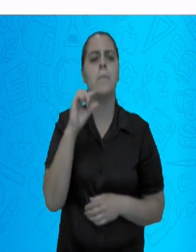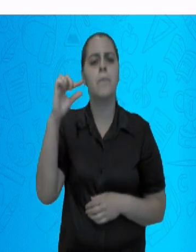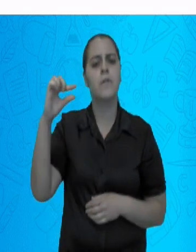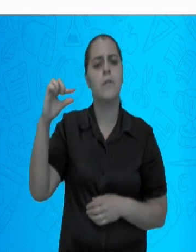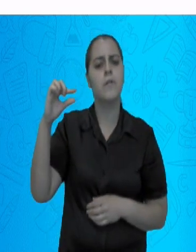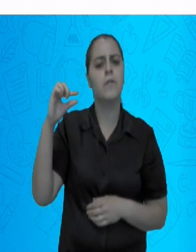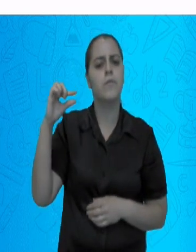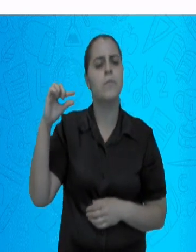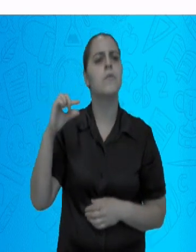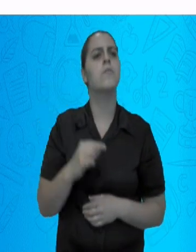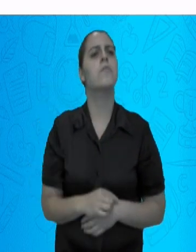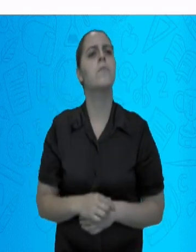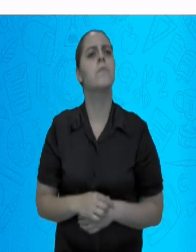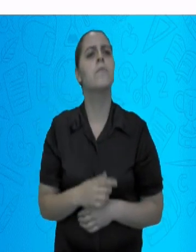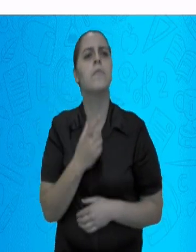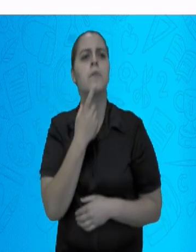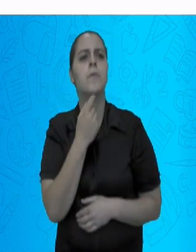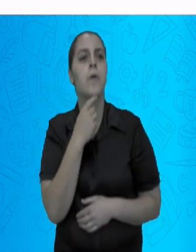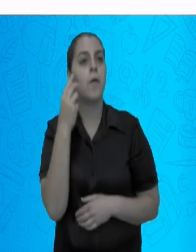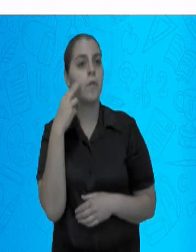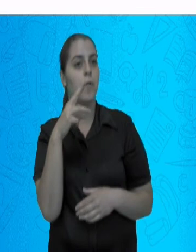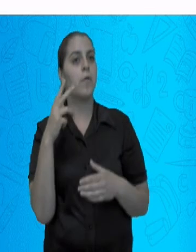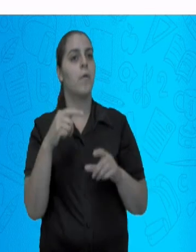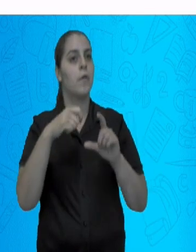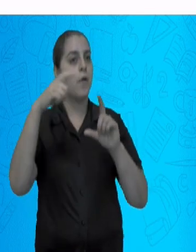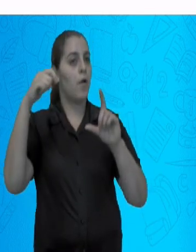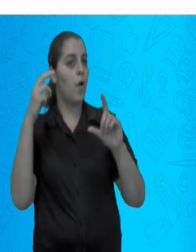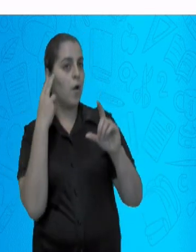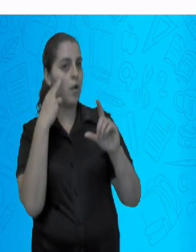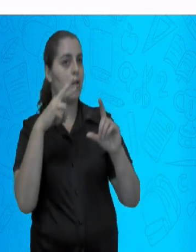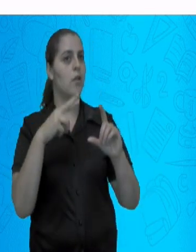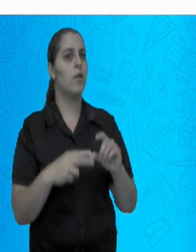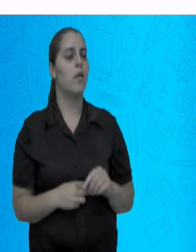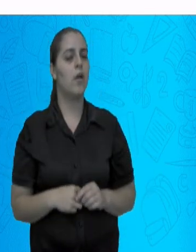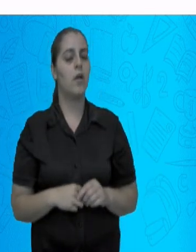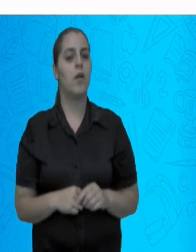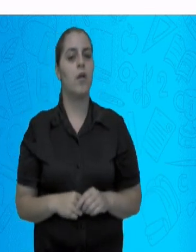ficou mais baixinha? Muito bem. A de